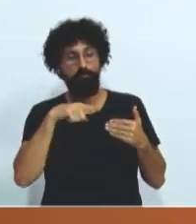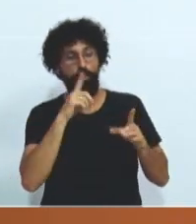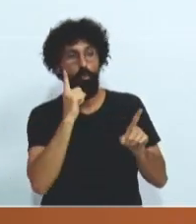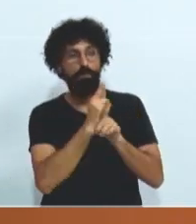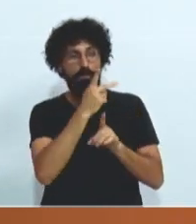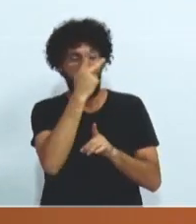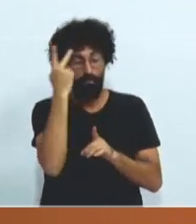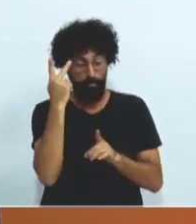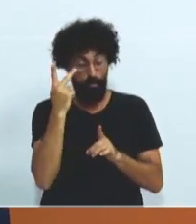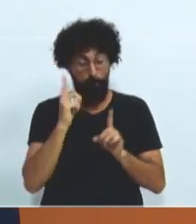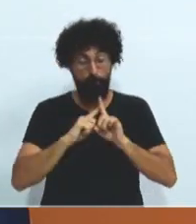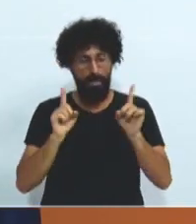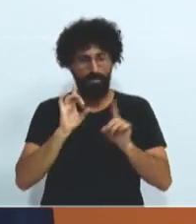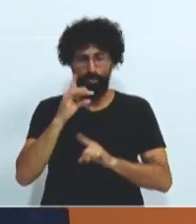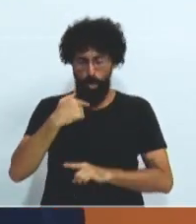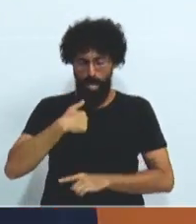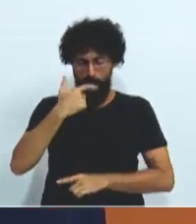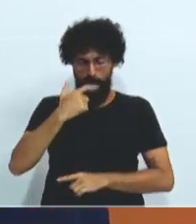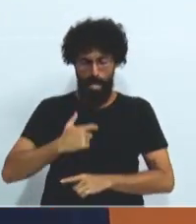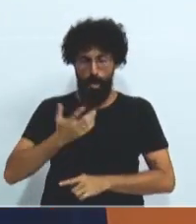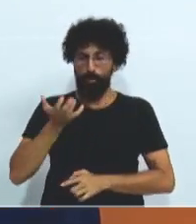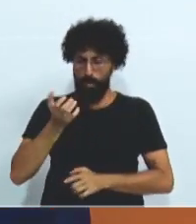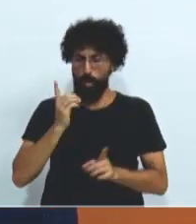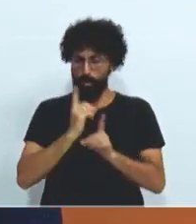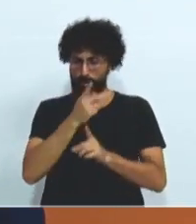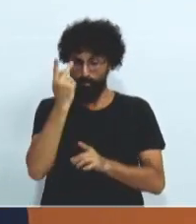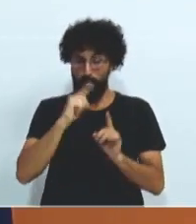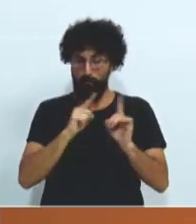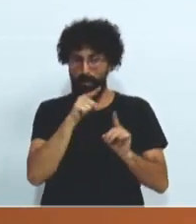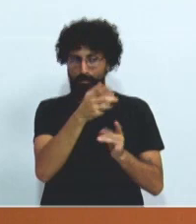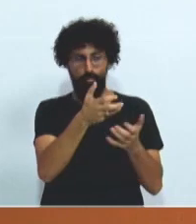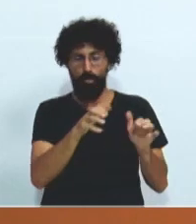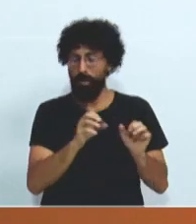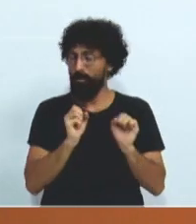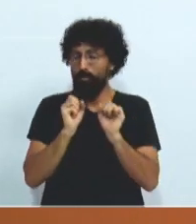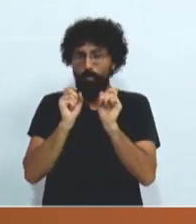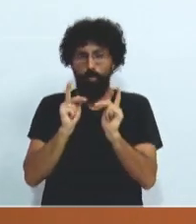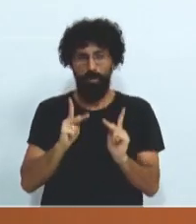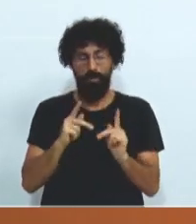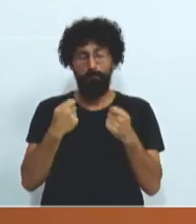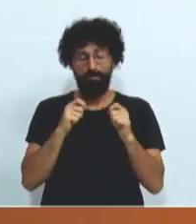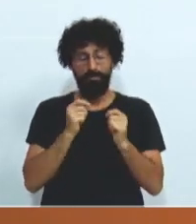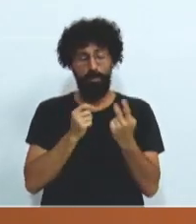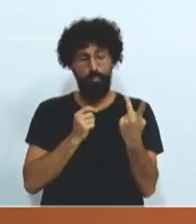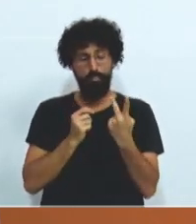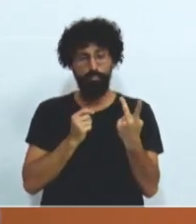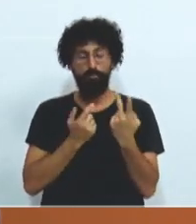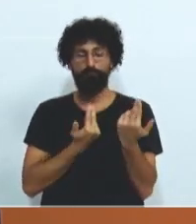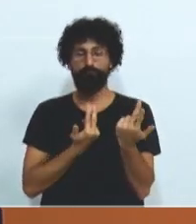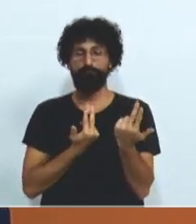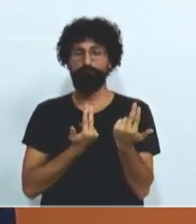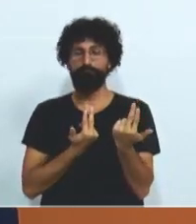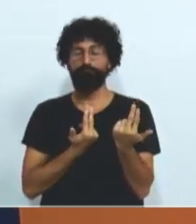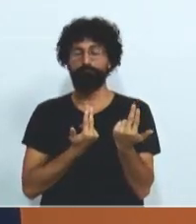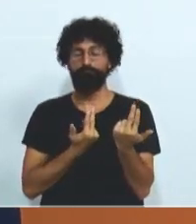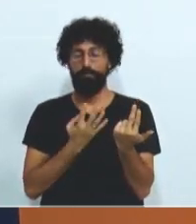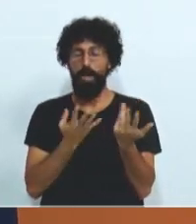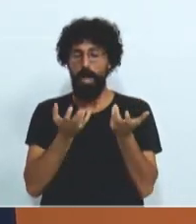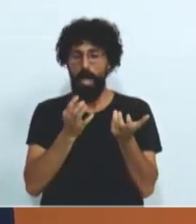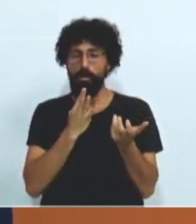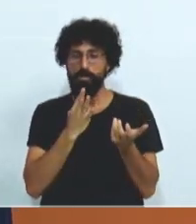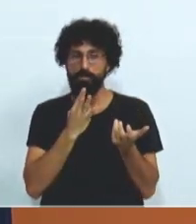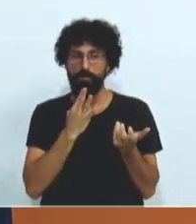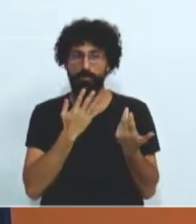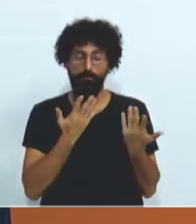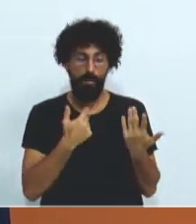também tem que querer, né, tem que ter essa vontade de conhecer. E da minha parte eu tenho, né? Acredito